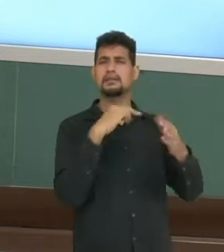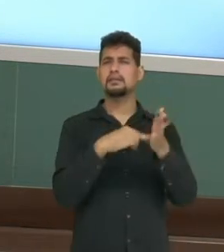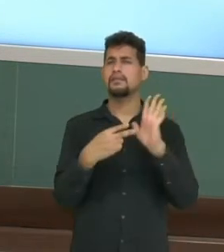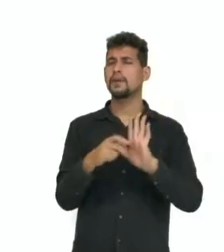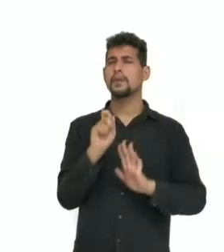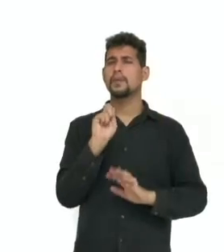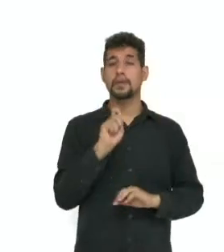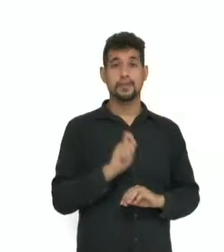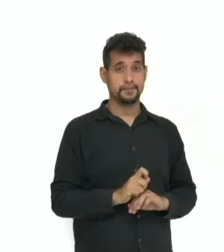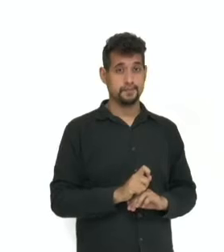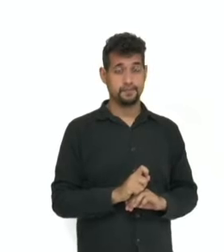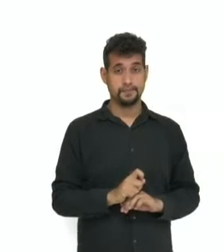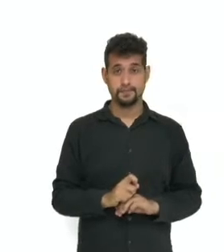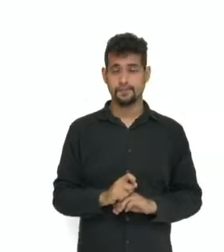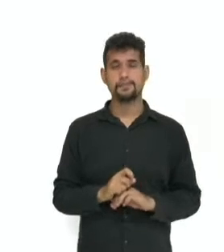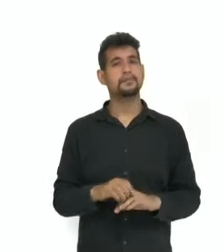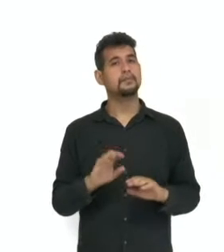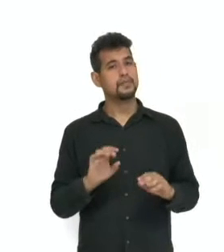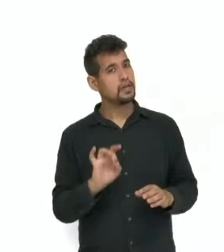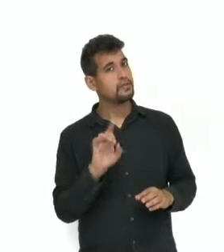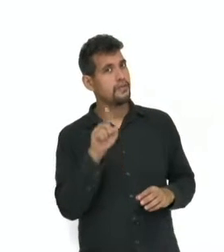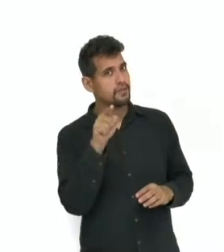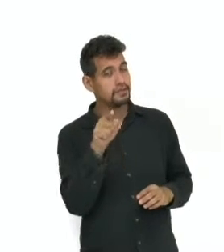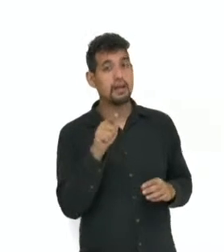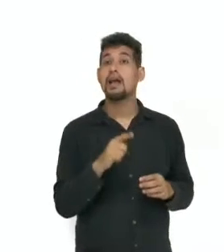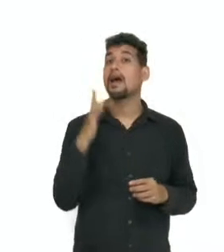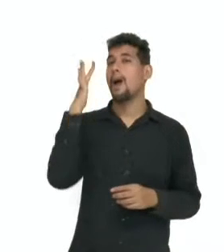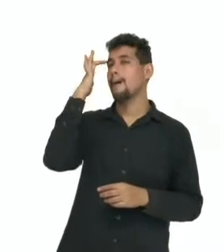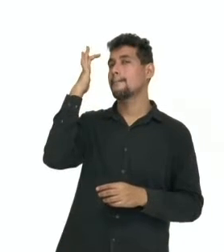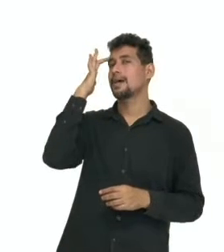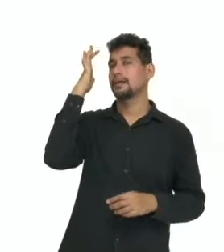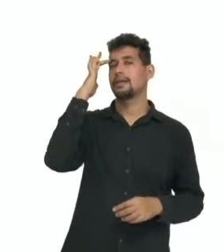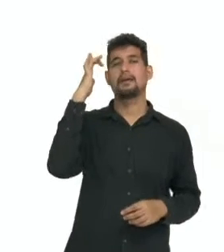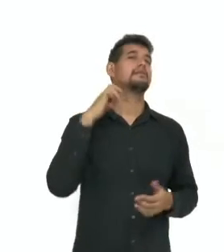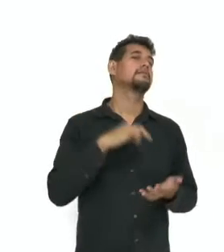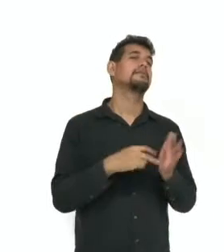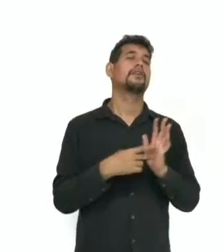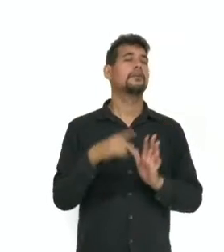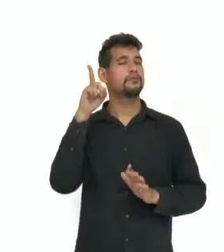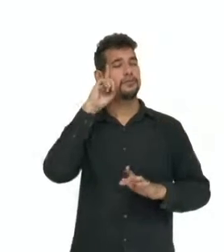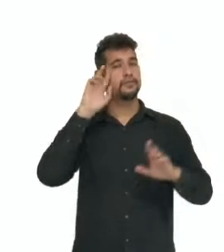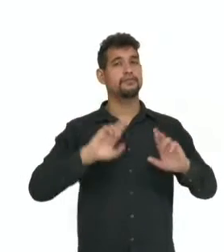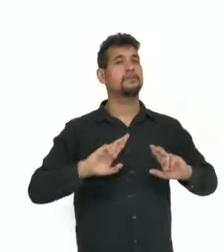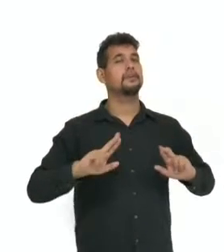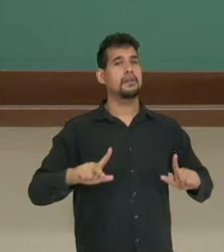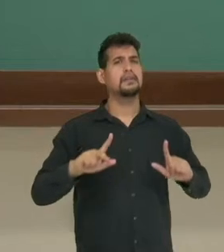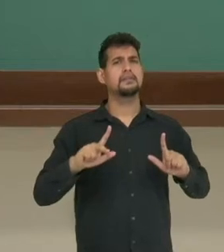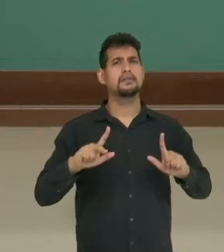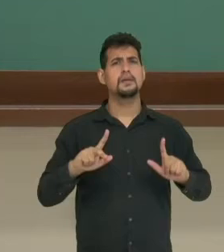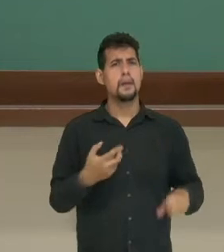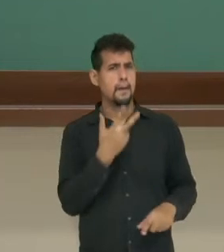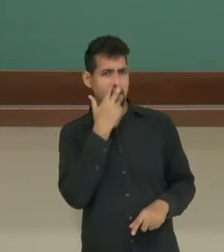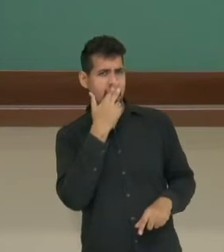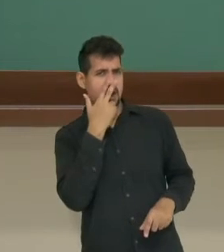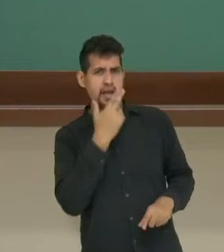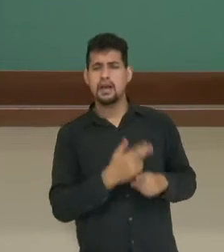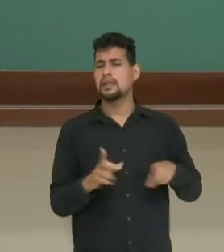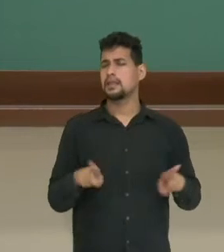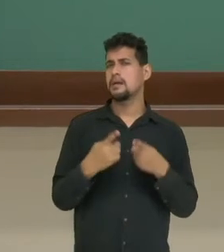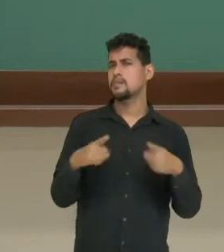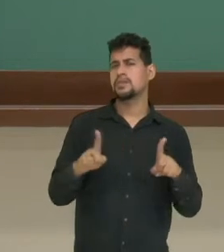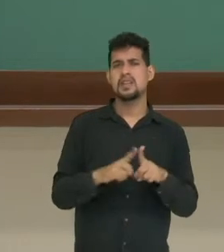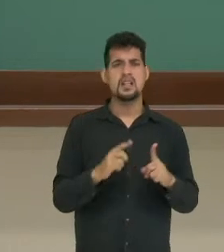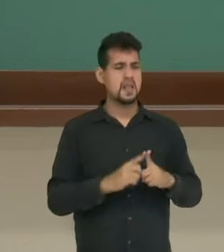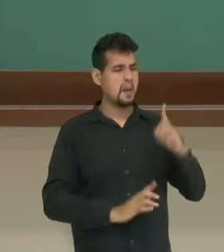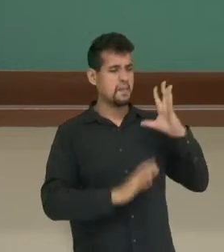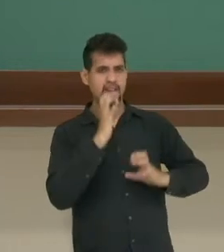versos: apesar de você, amanhã há de ser outro dia. Parece que na letra da música ele está